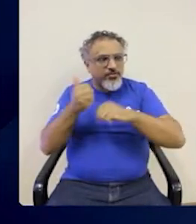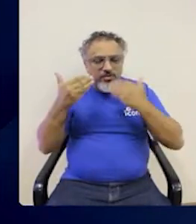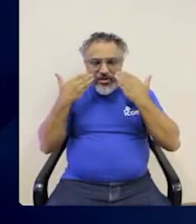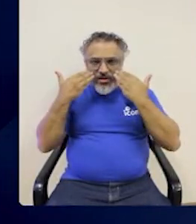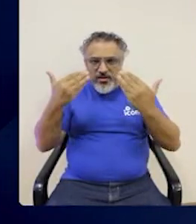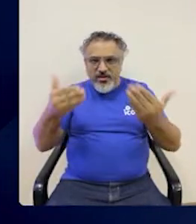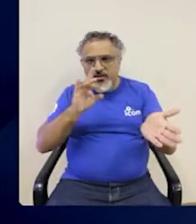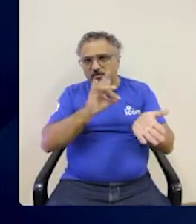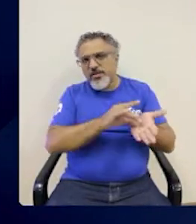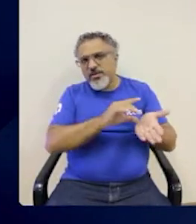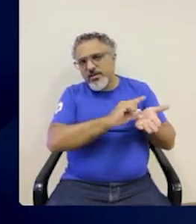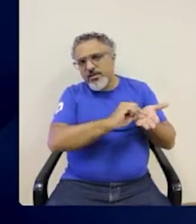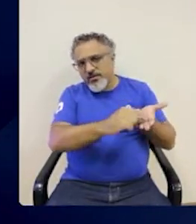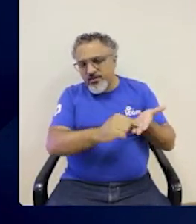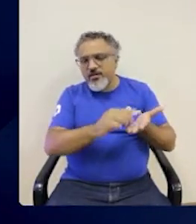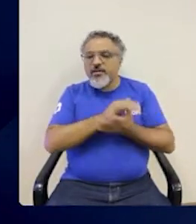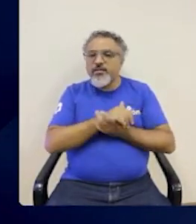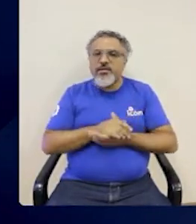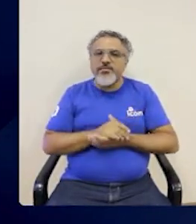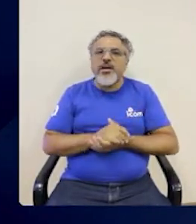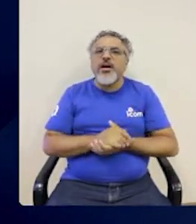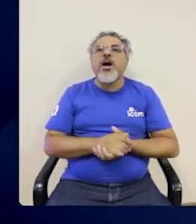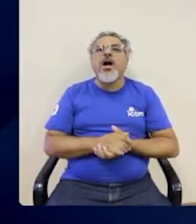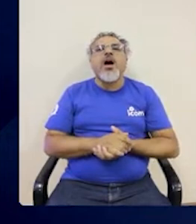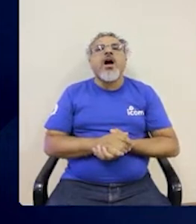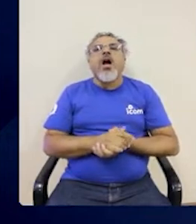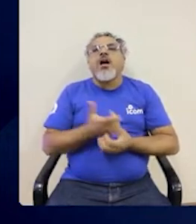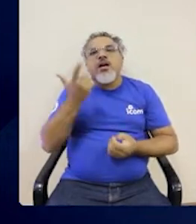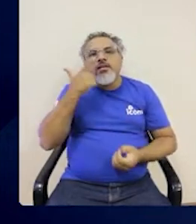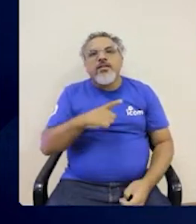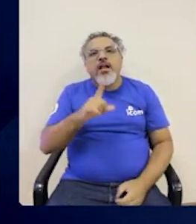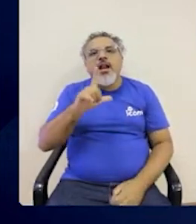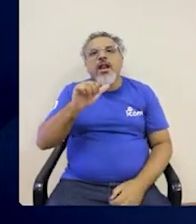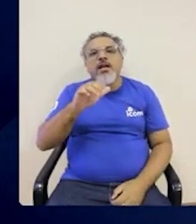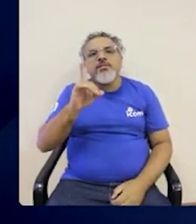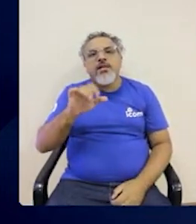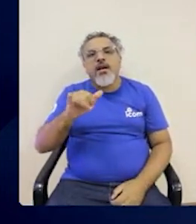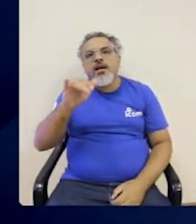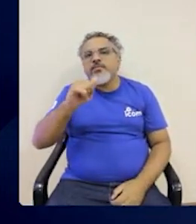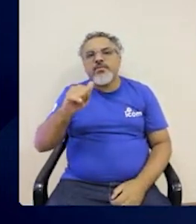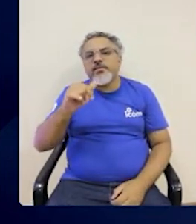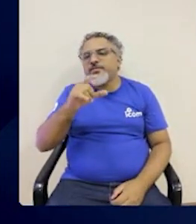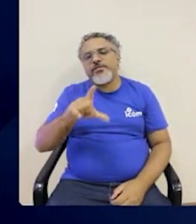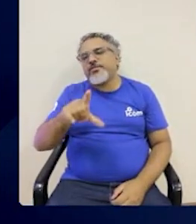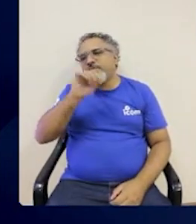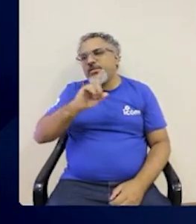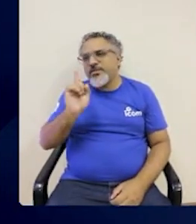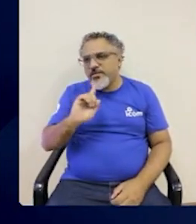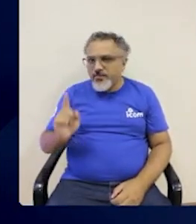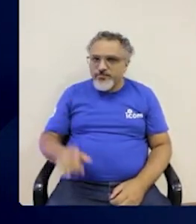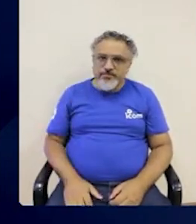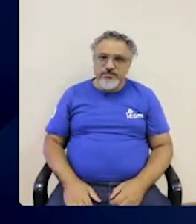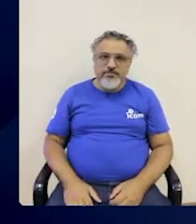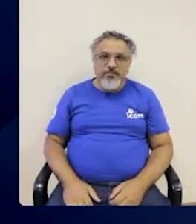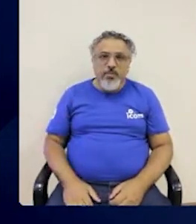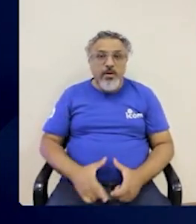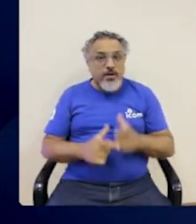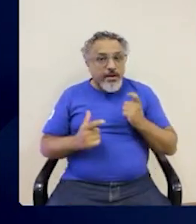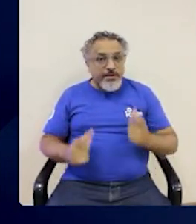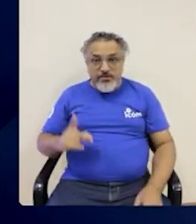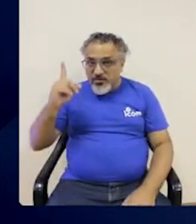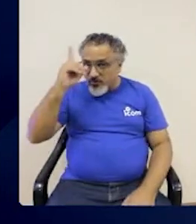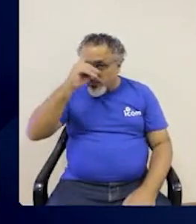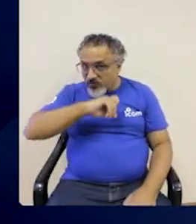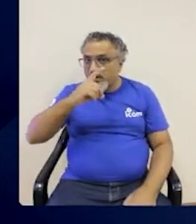né? Quisera que minimamente esses guidelines fossem considerados, né? E uma das grandes dificuldades que